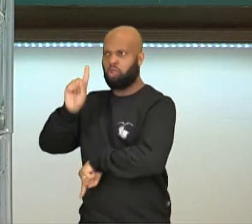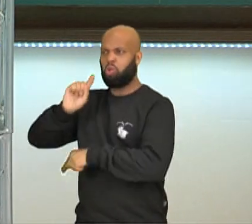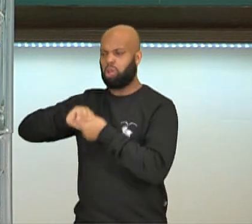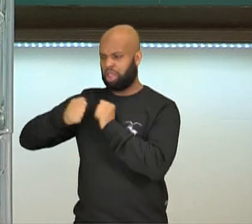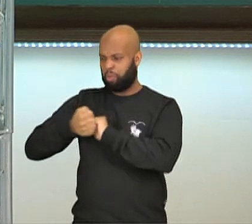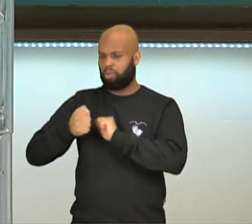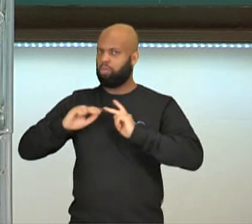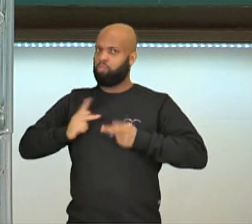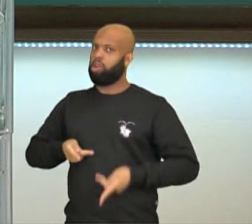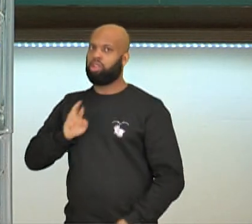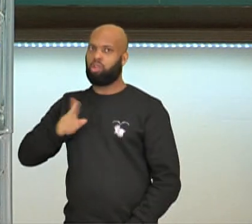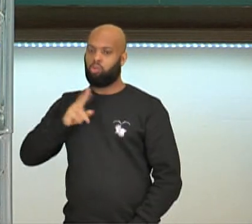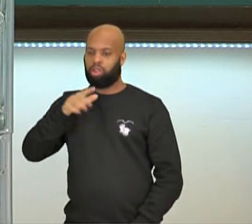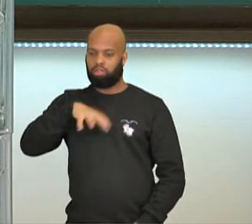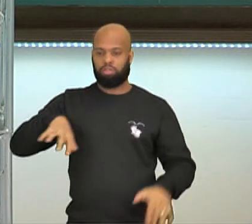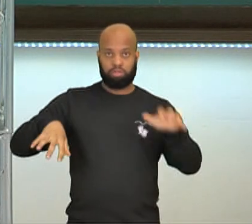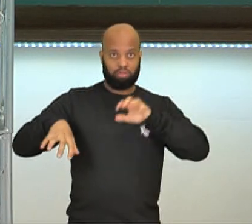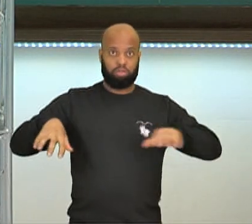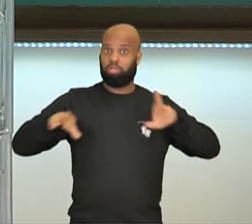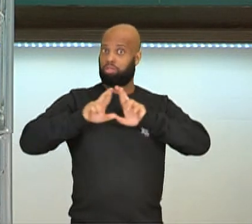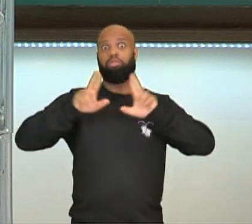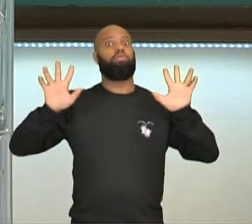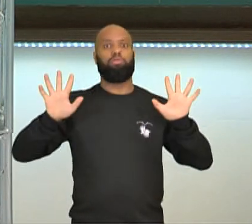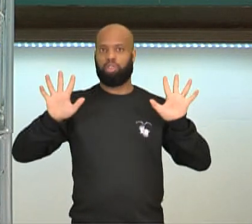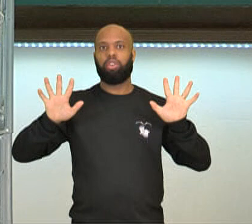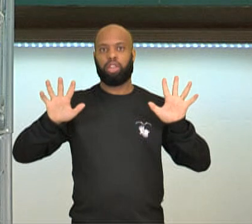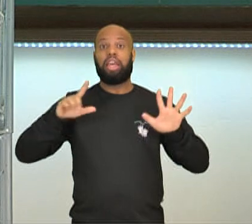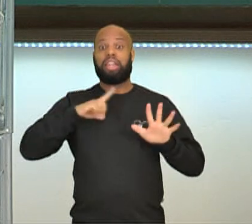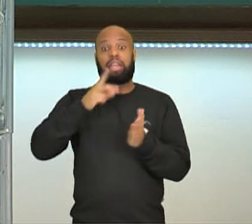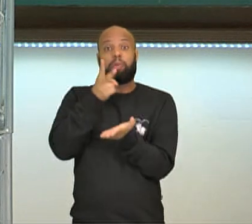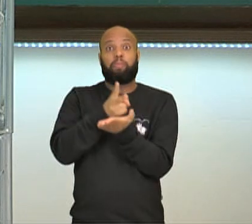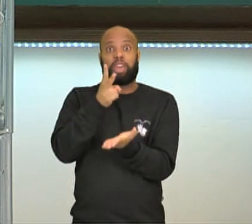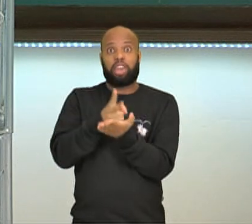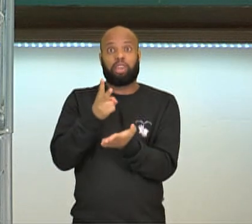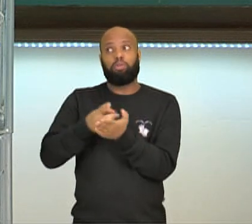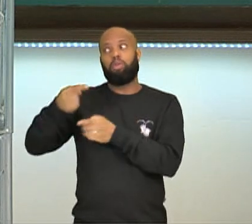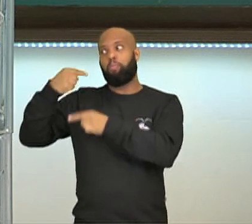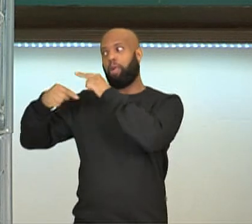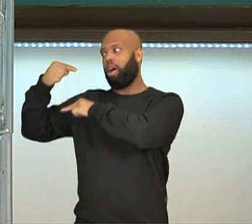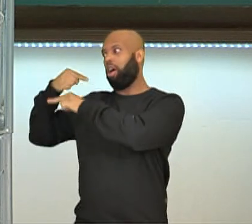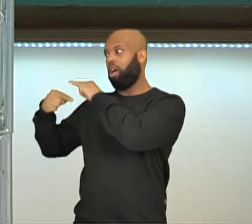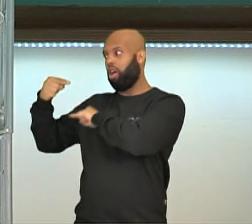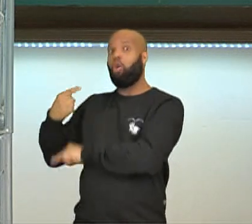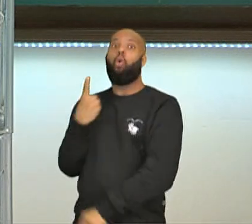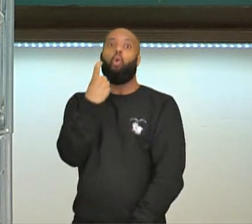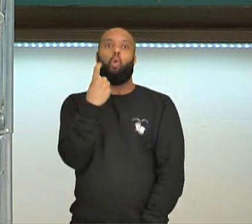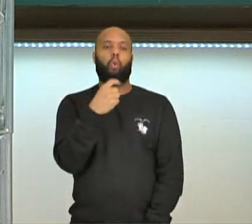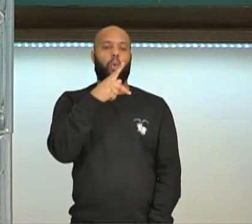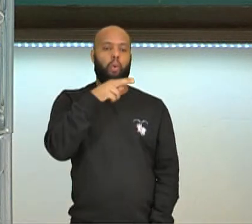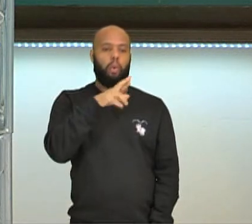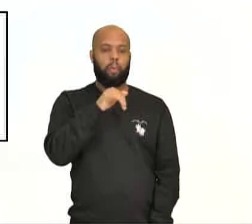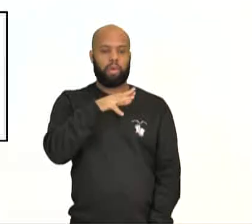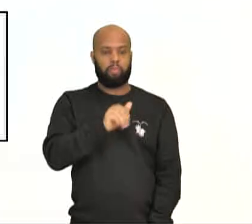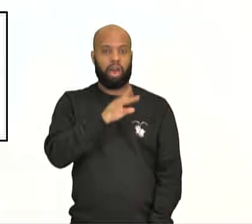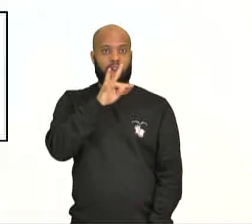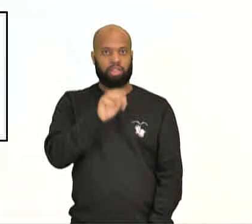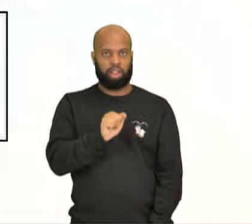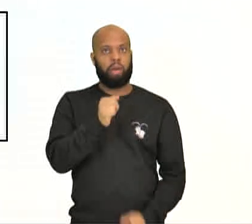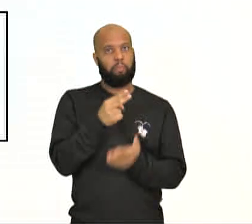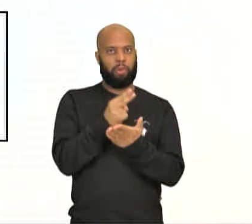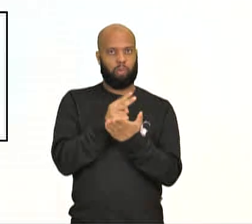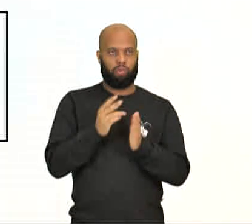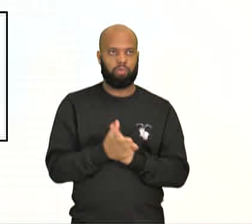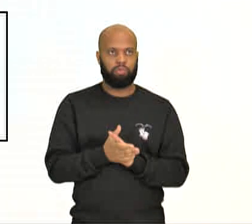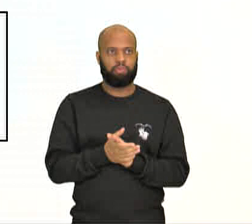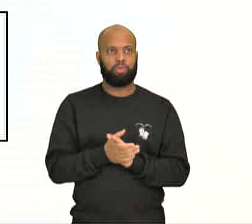Pelo contrário, macacos, seres humanos, têm um ancestral em comum, um primata. Aqui nessa linha vai